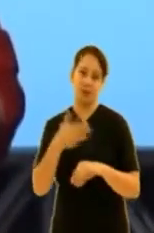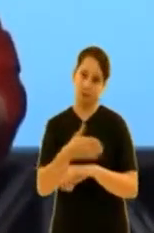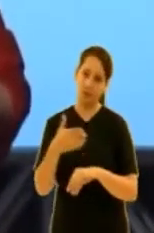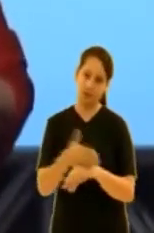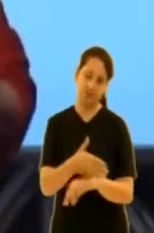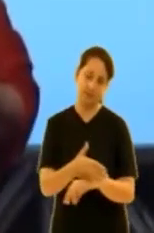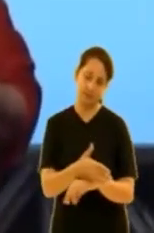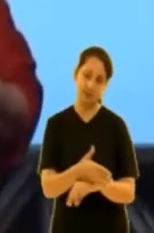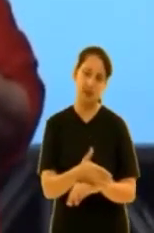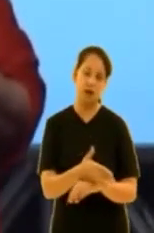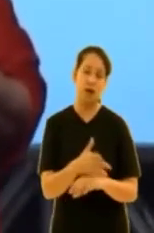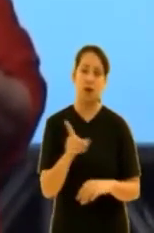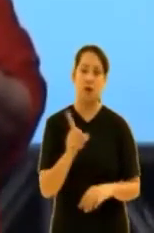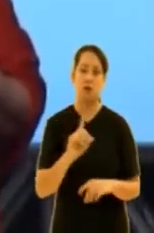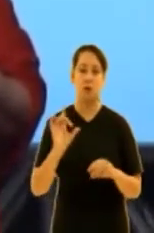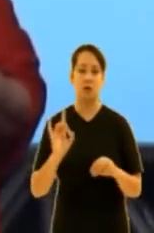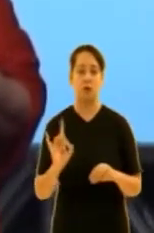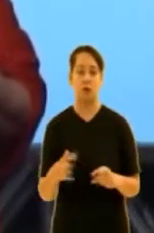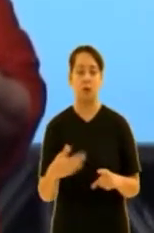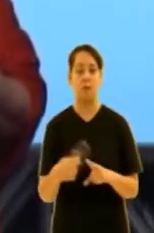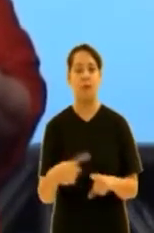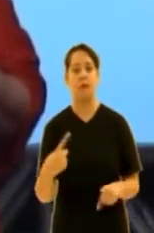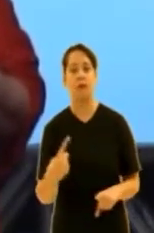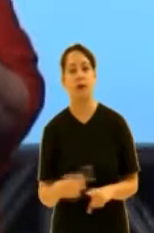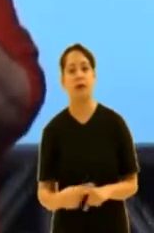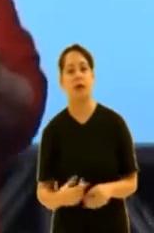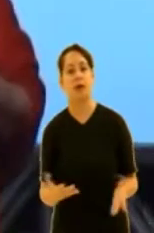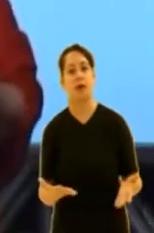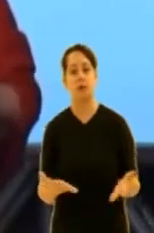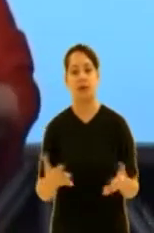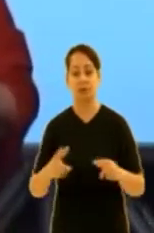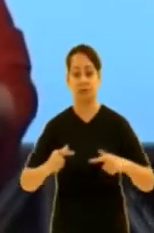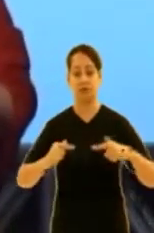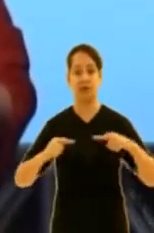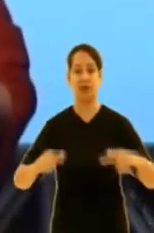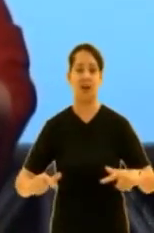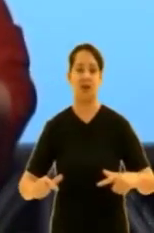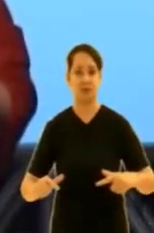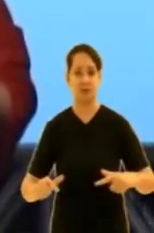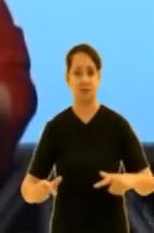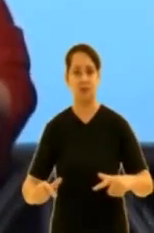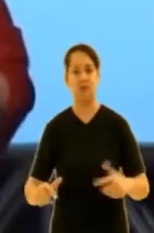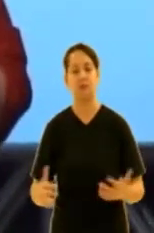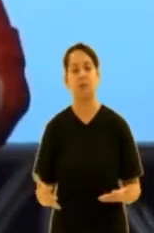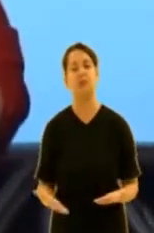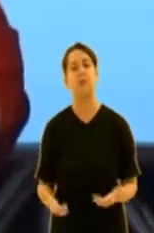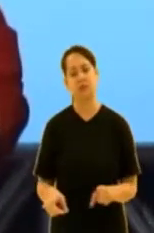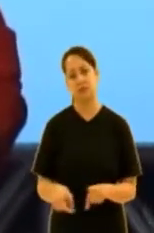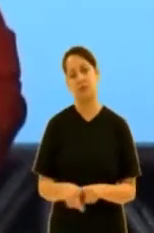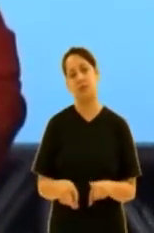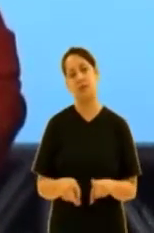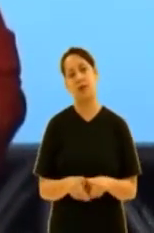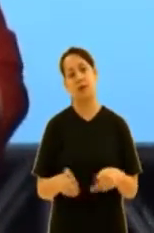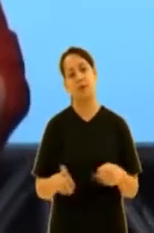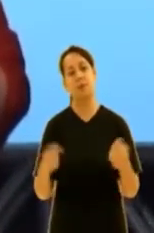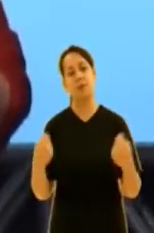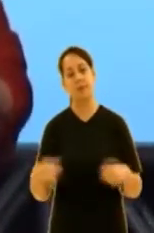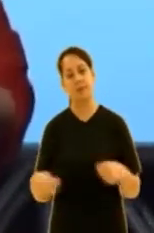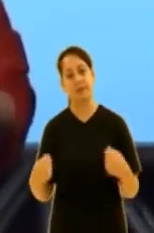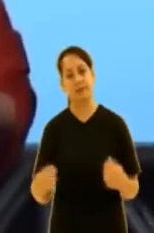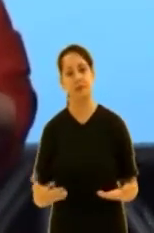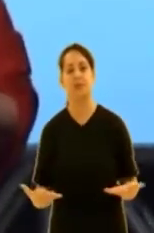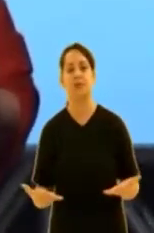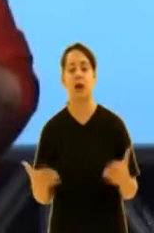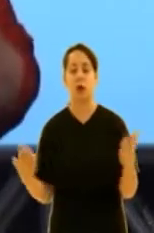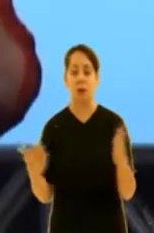questão de certificado. Né? Então, a gente precisa disso. Então, eu vou